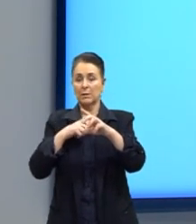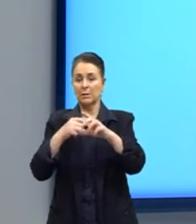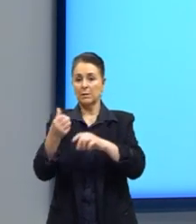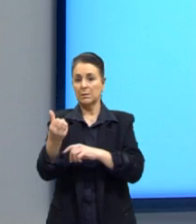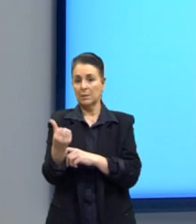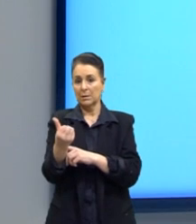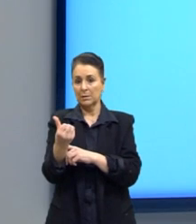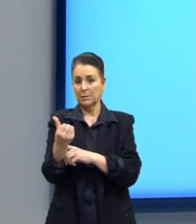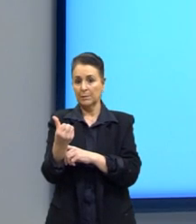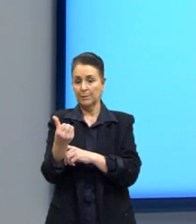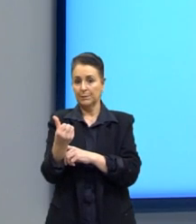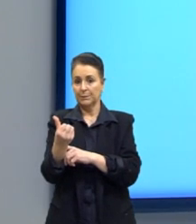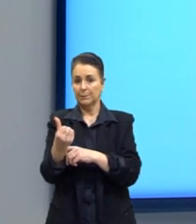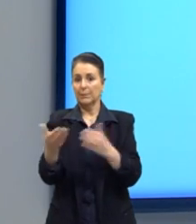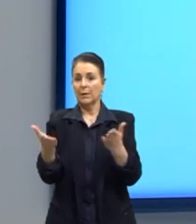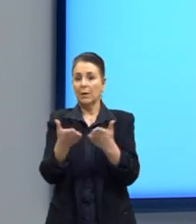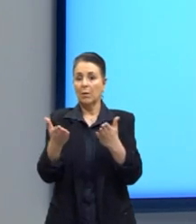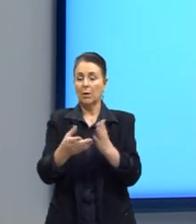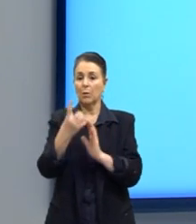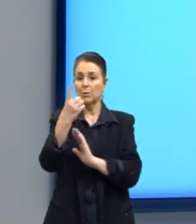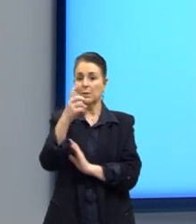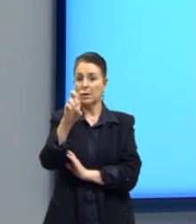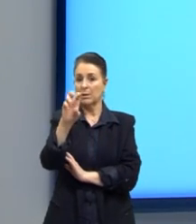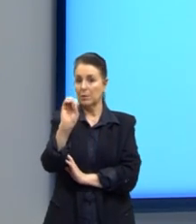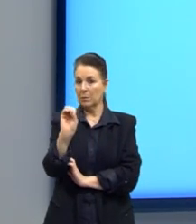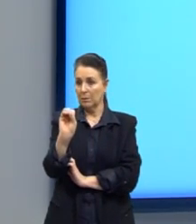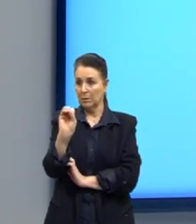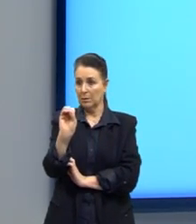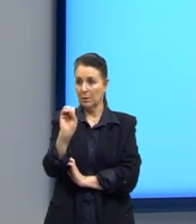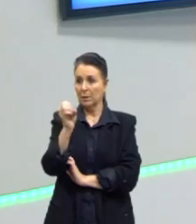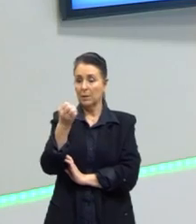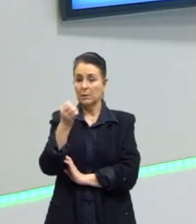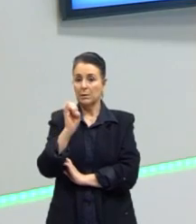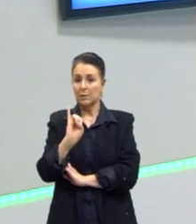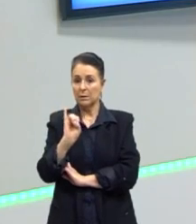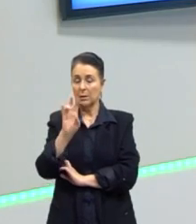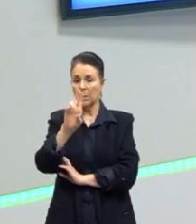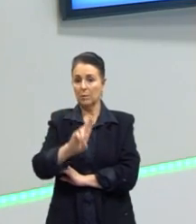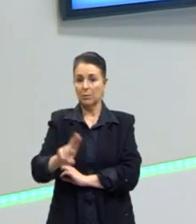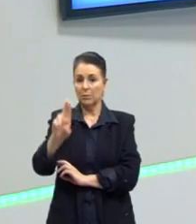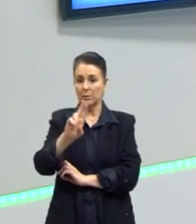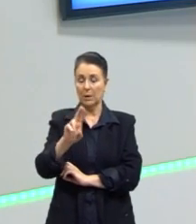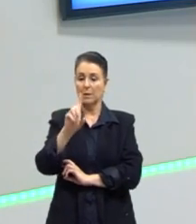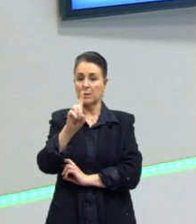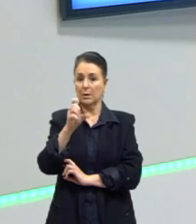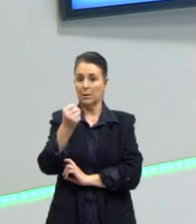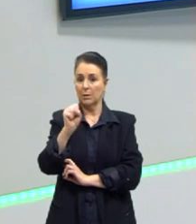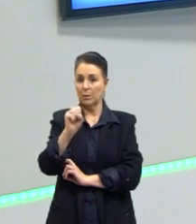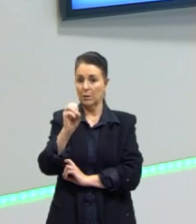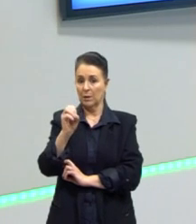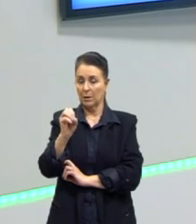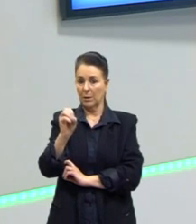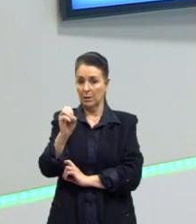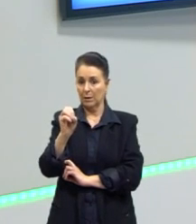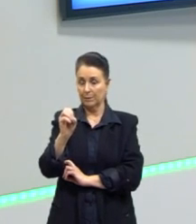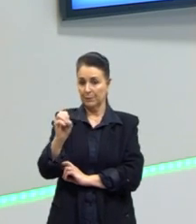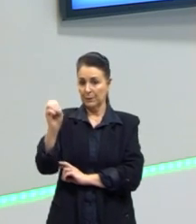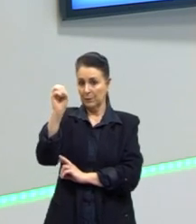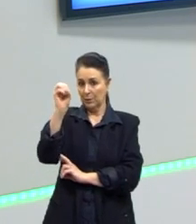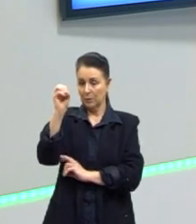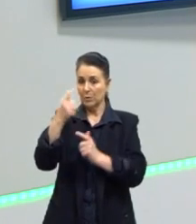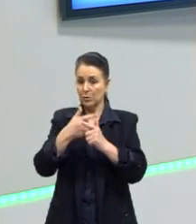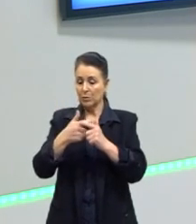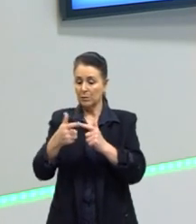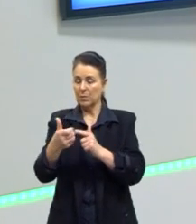agora o 150 bom se eu pegar 180 graus e dividir em seis